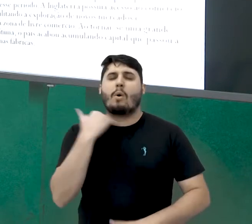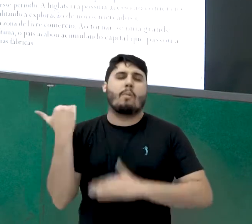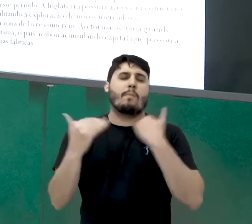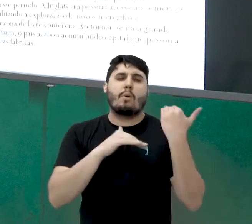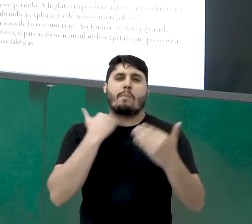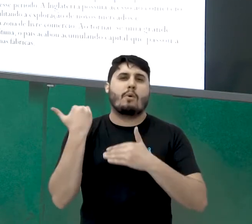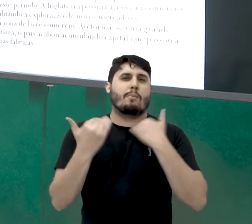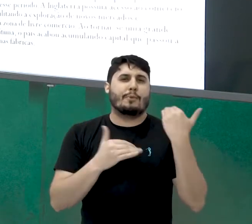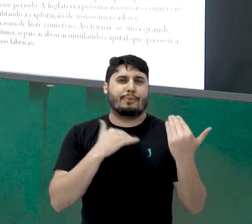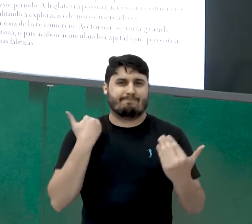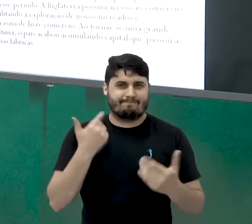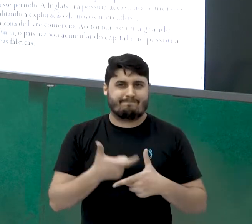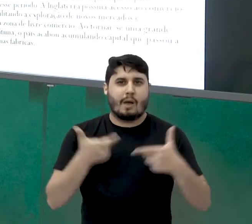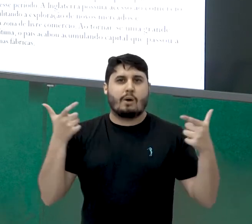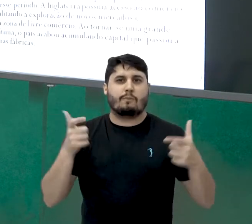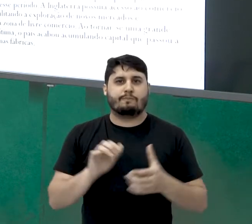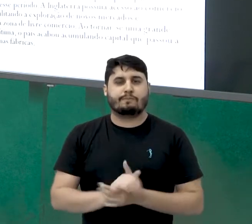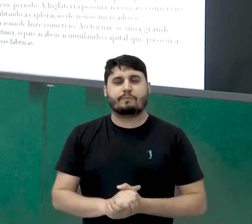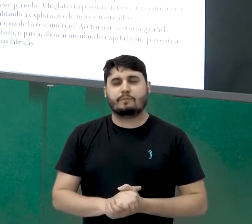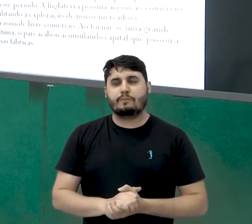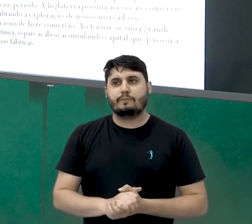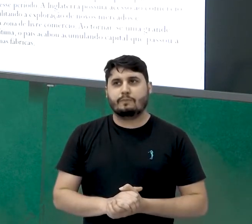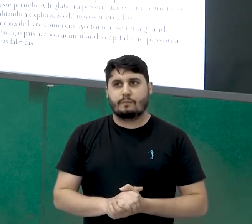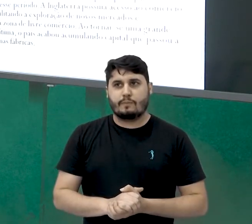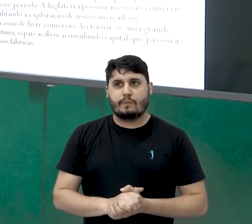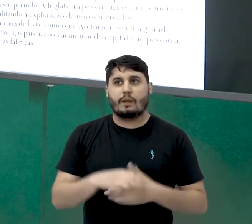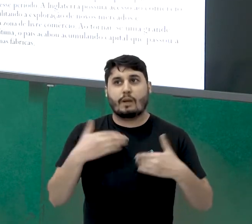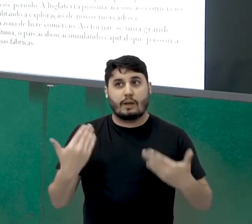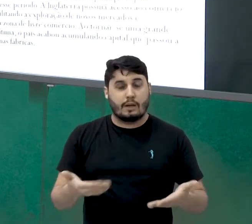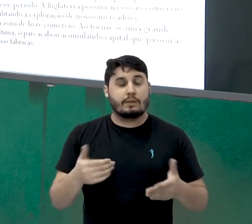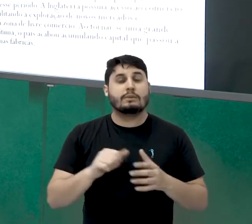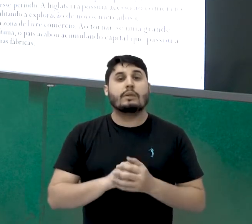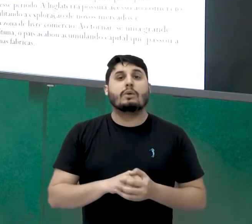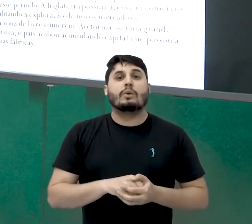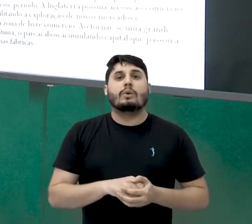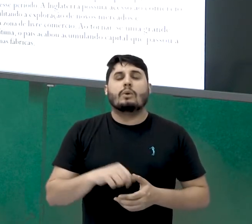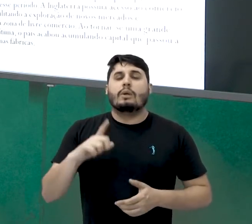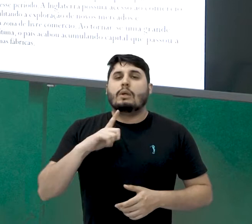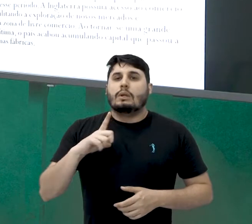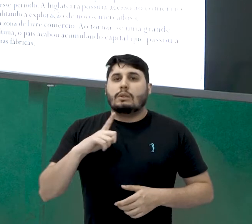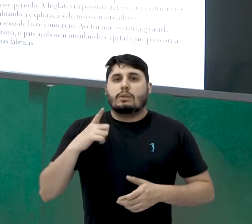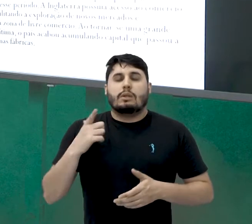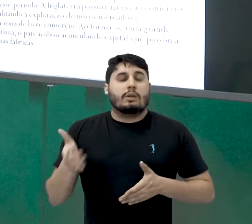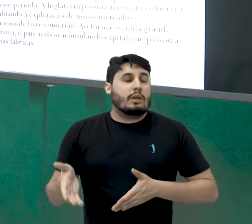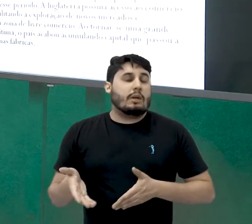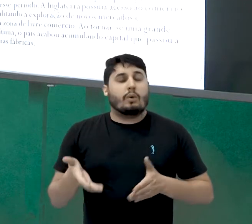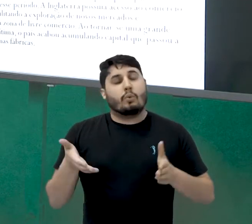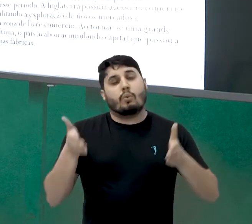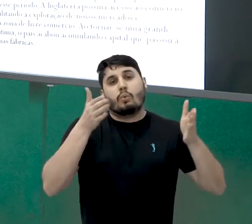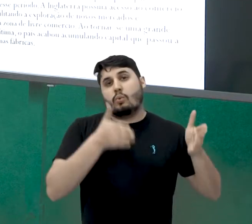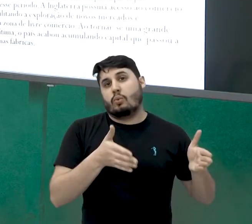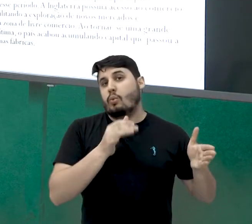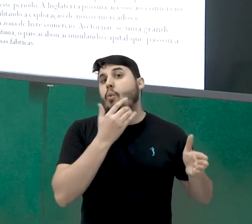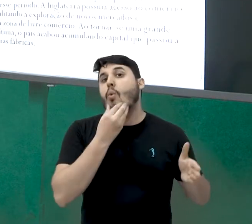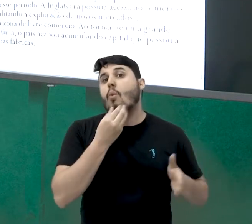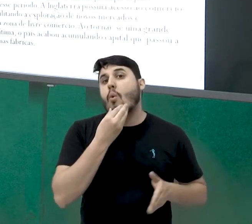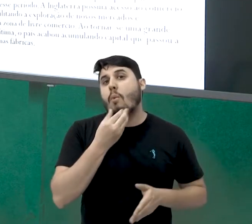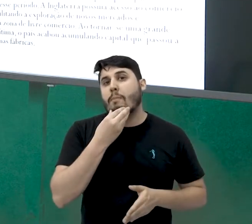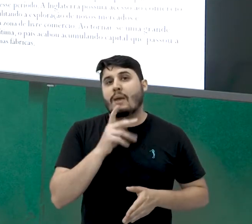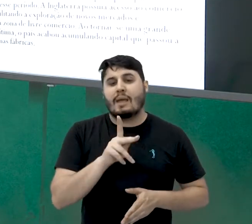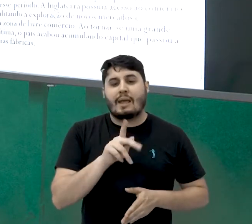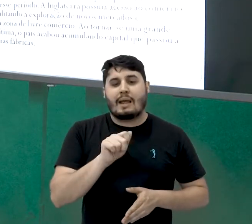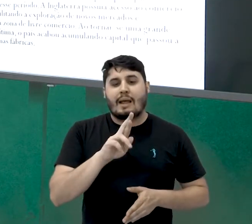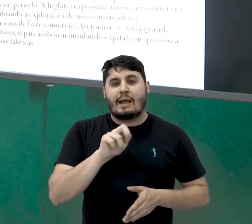As novas relações de trabalho nessa primeira revolução industrial, nós tínhamos, de um lado, de acordo com Karl Marx,